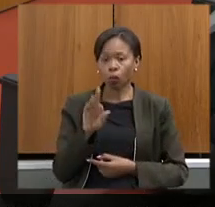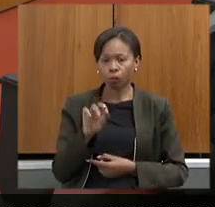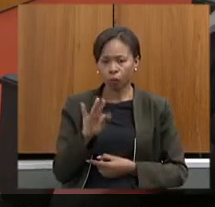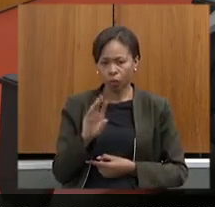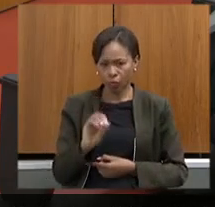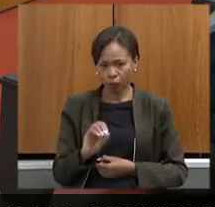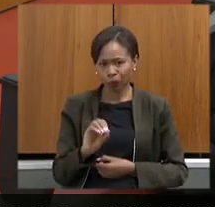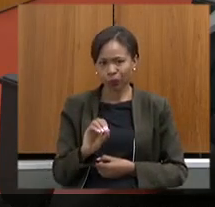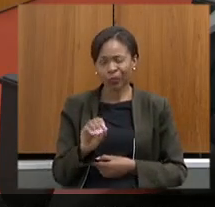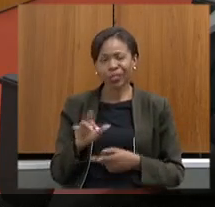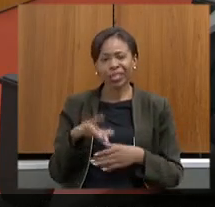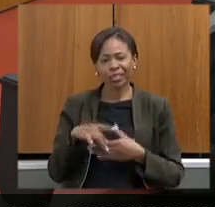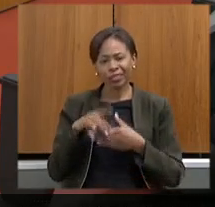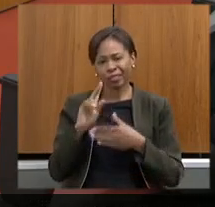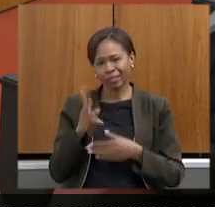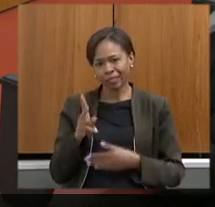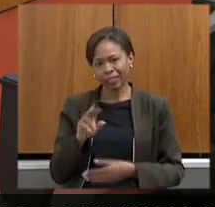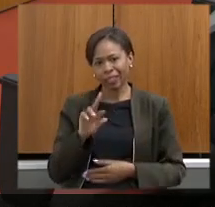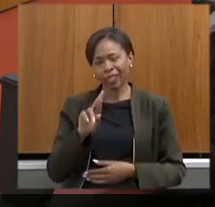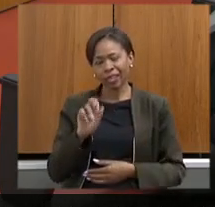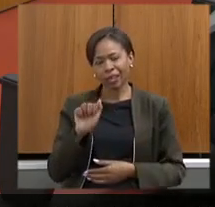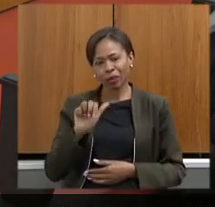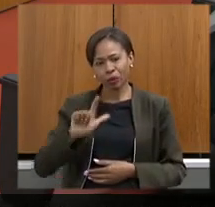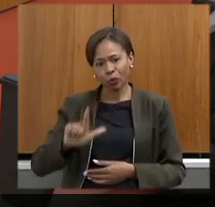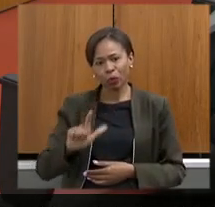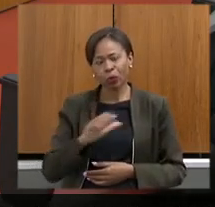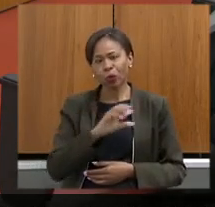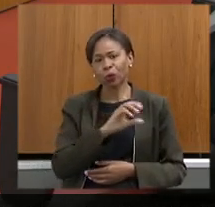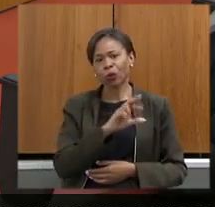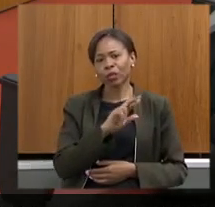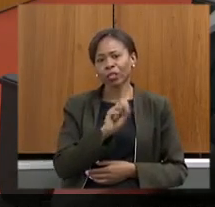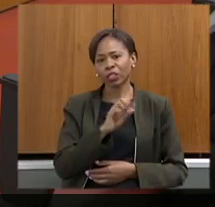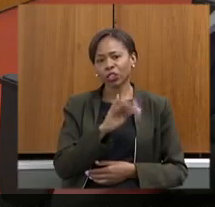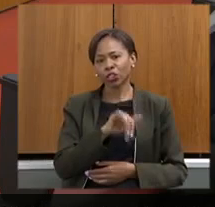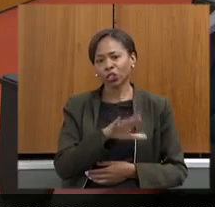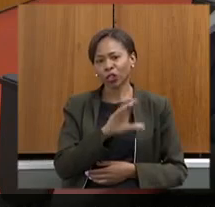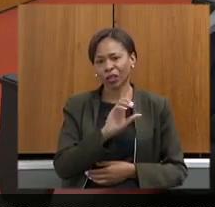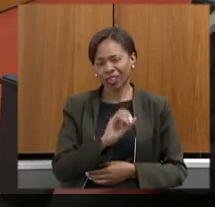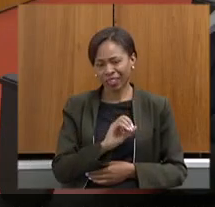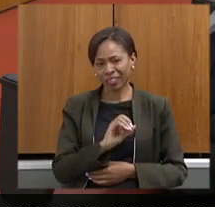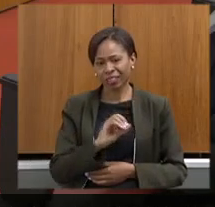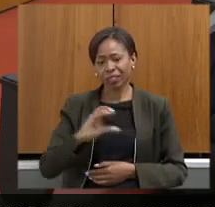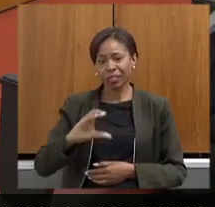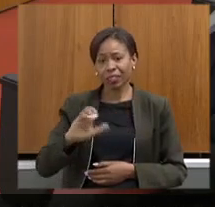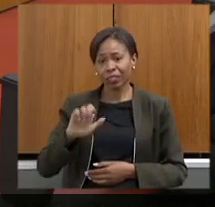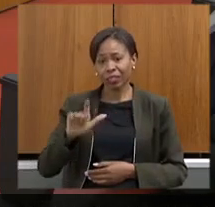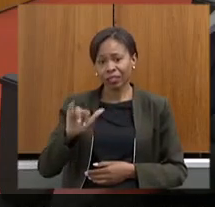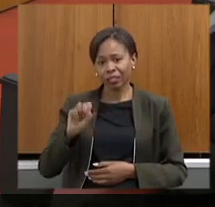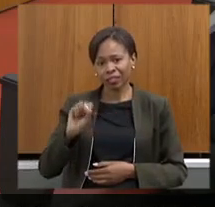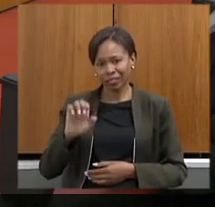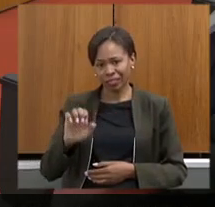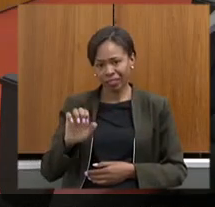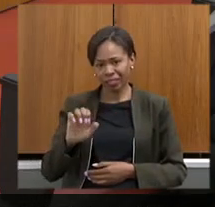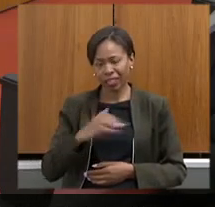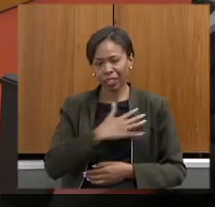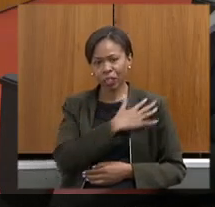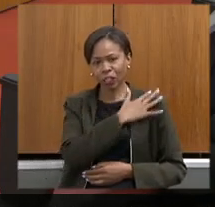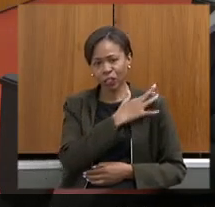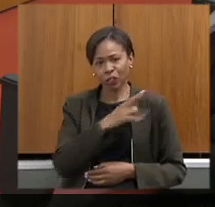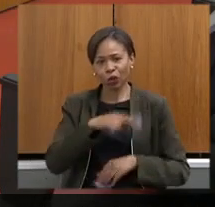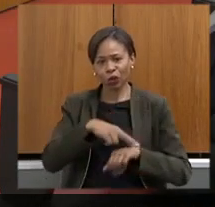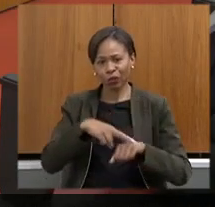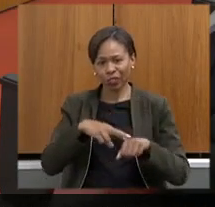Andrade nosso eterno Líder Deputado Raul Belém deputado Cristiano Deputado prepara celise laviola Deputado sargento Rodrigues